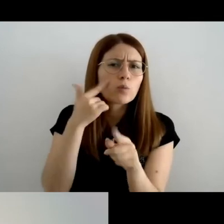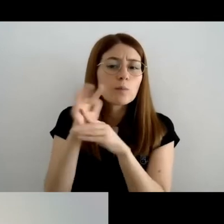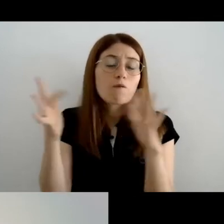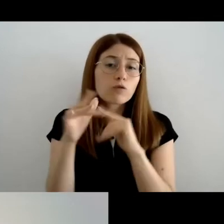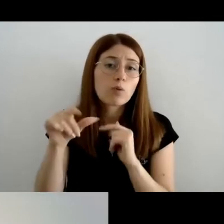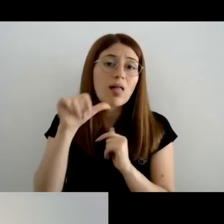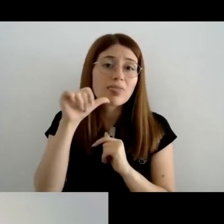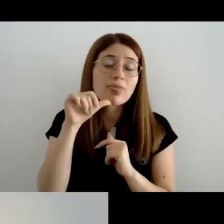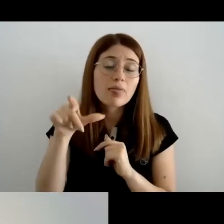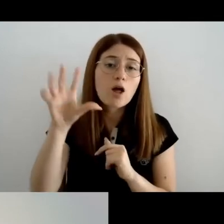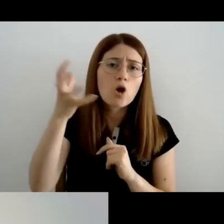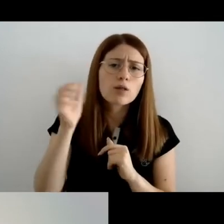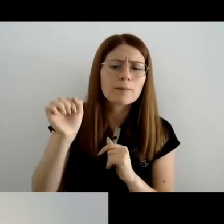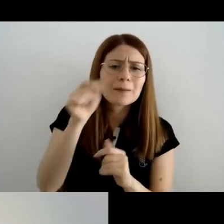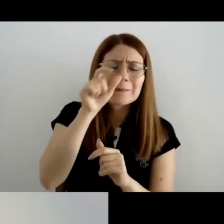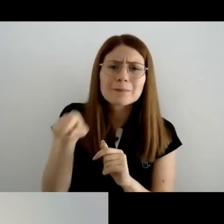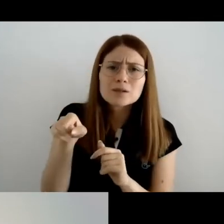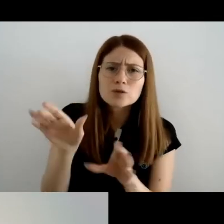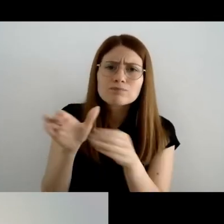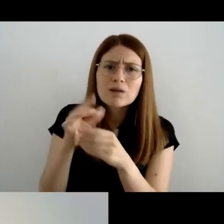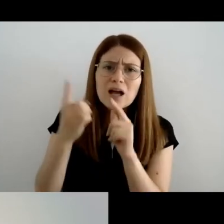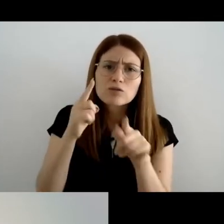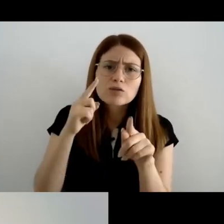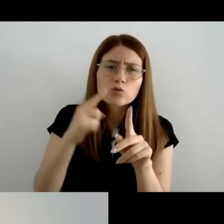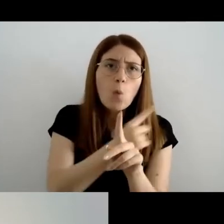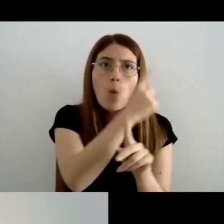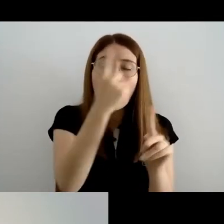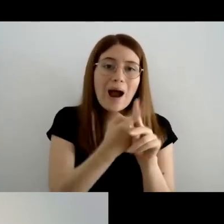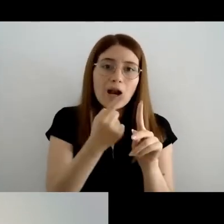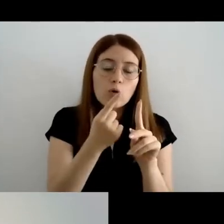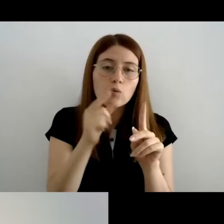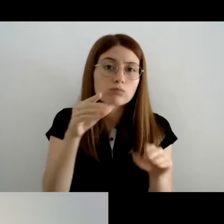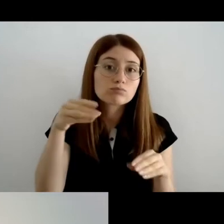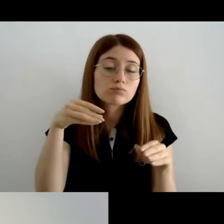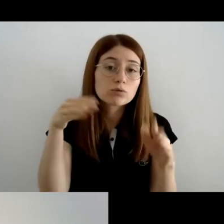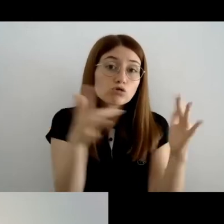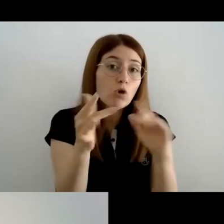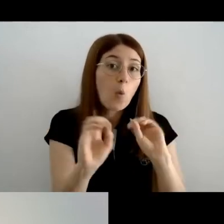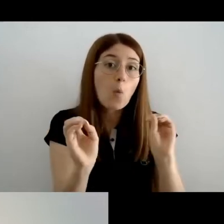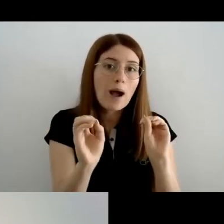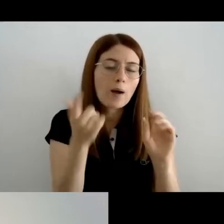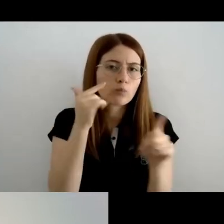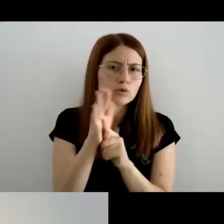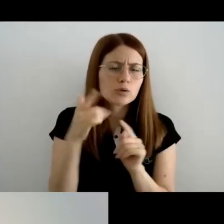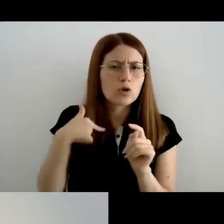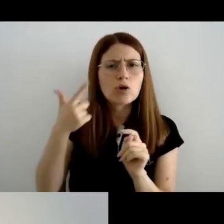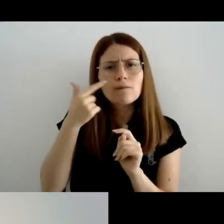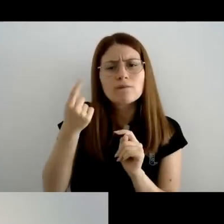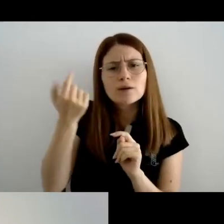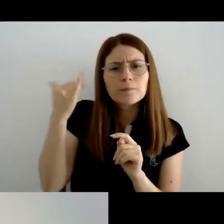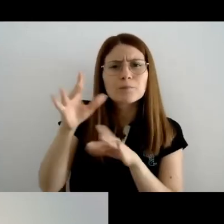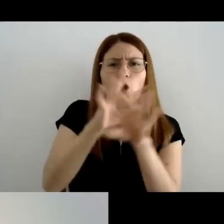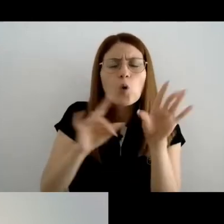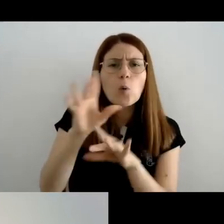muitas vezes, com atletas que passam a época inteira sem jogar. E nós reparamos, ainda agora, num caso muito particular, no